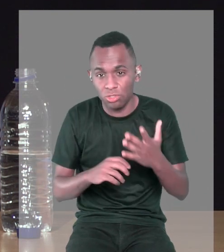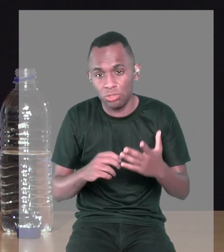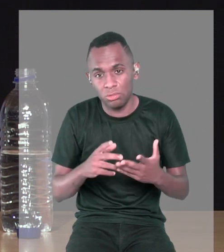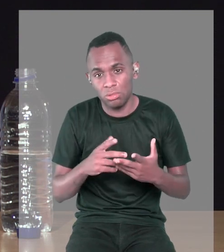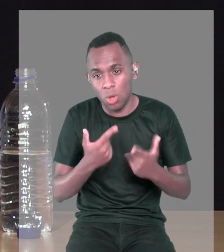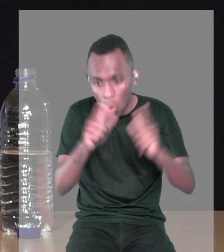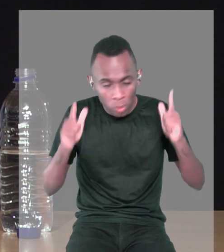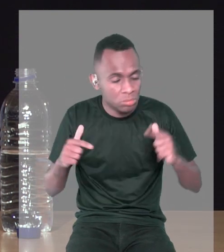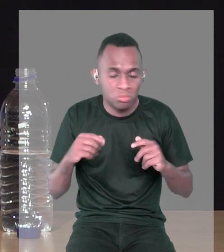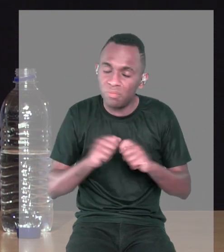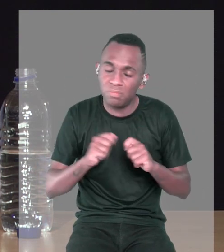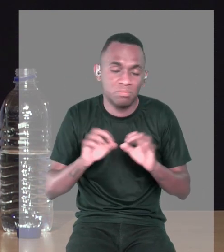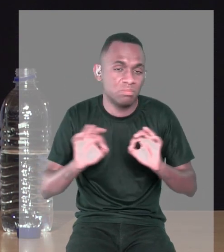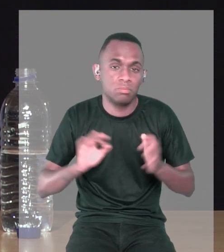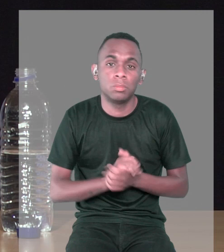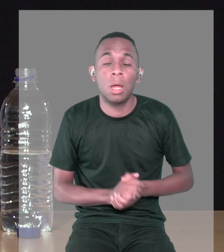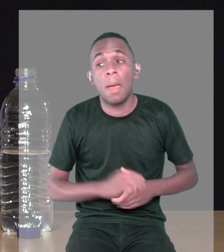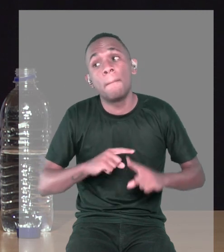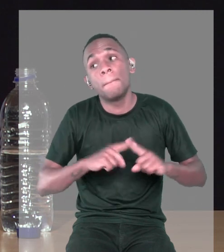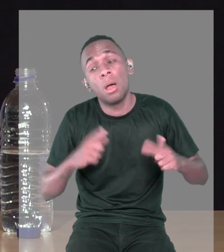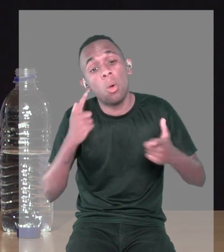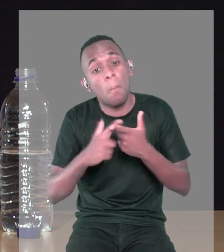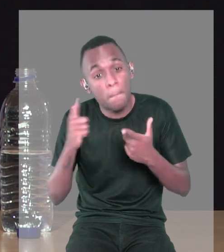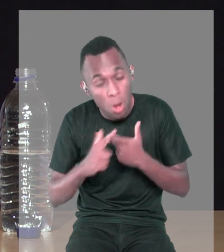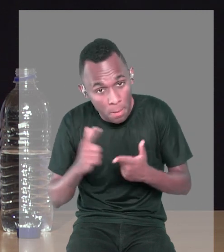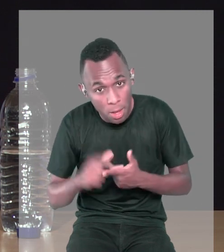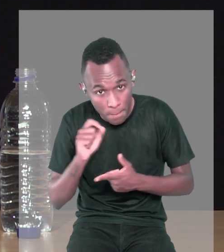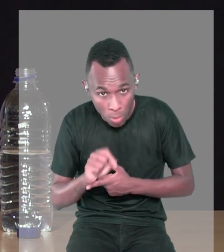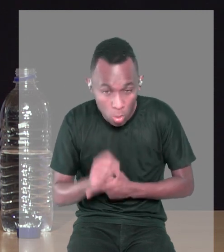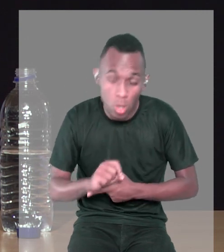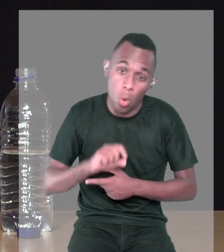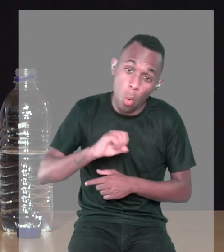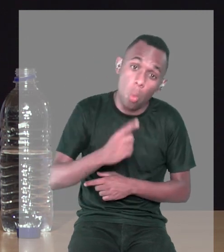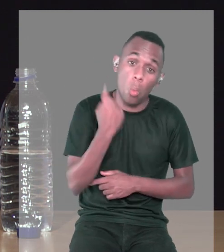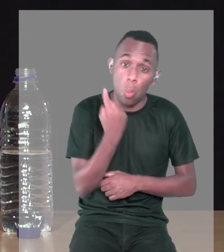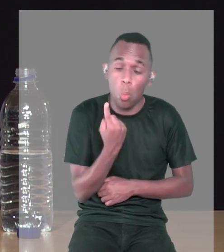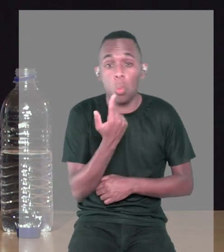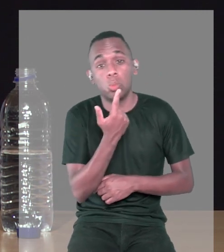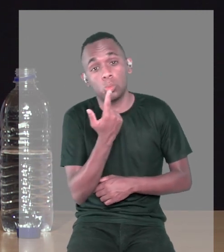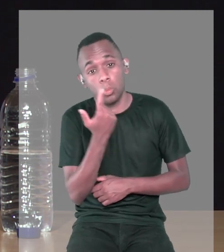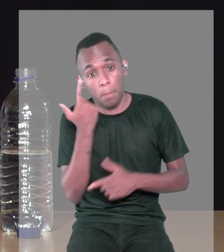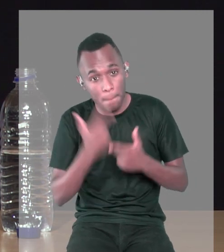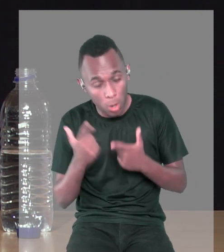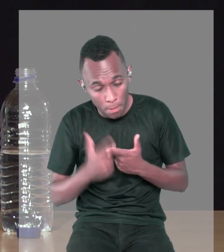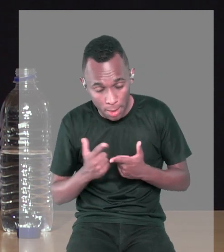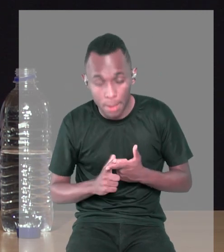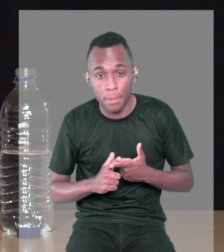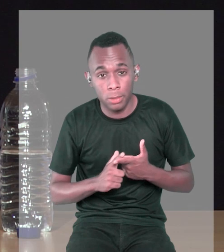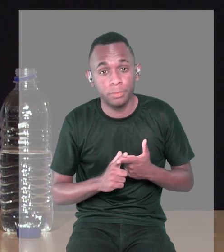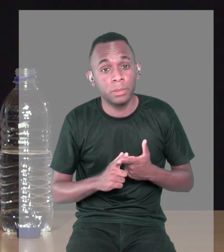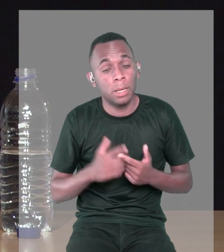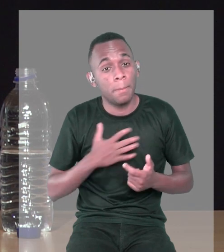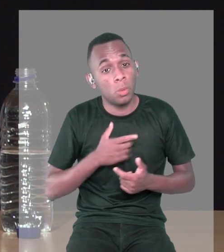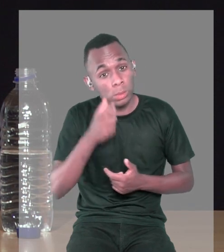nos singularizam em meio a ela. O problema, ou porque há muitos problemas com